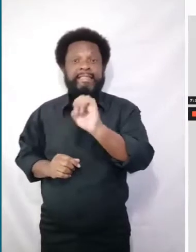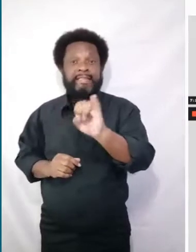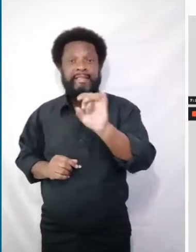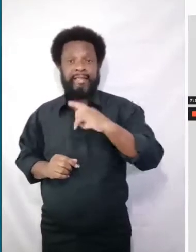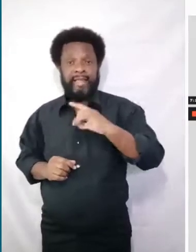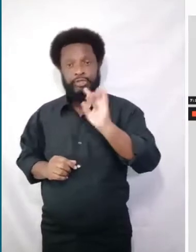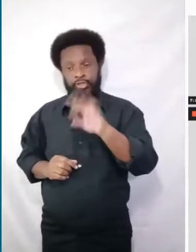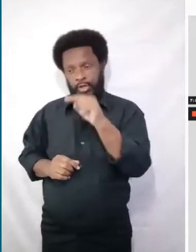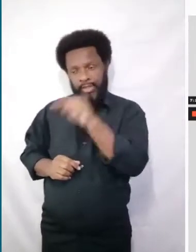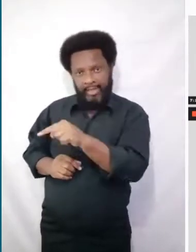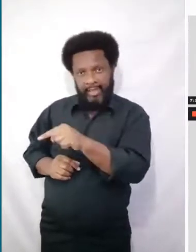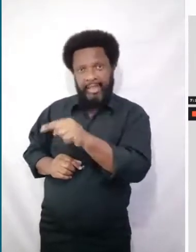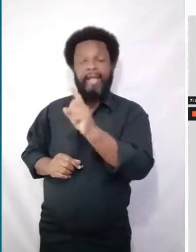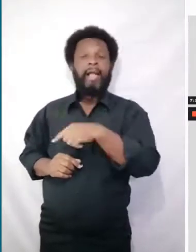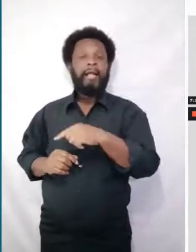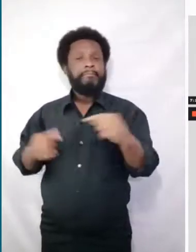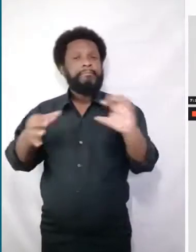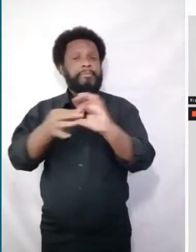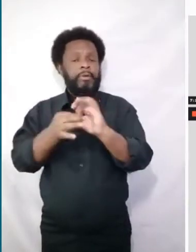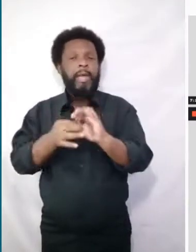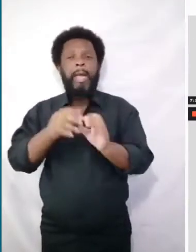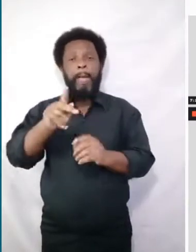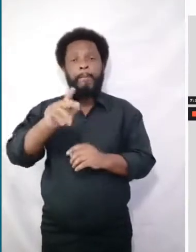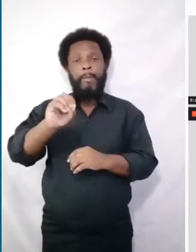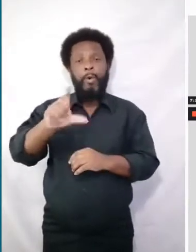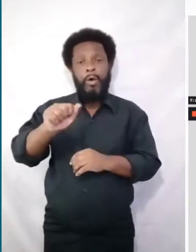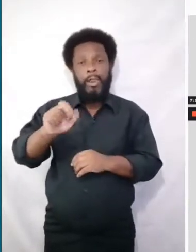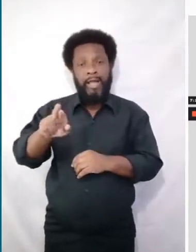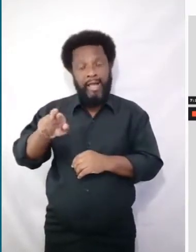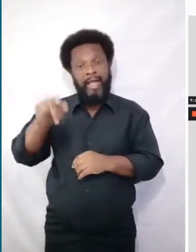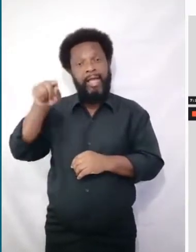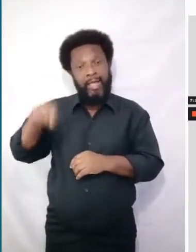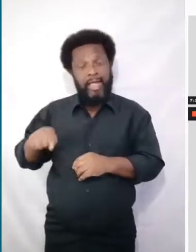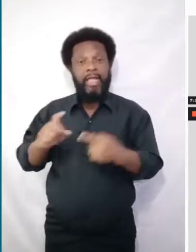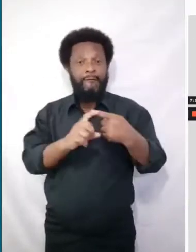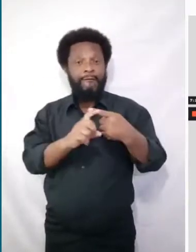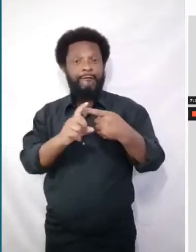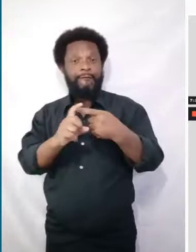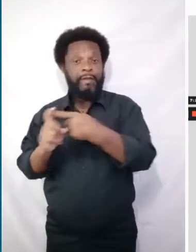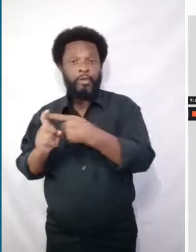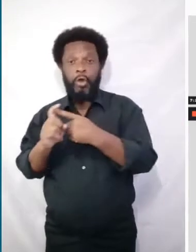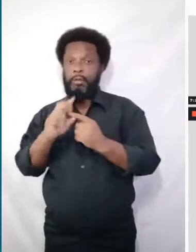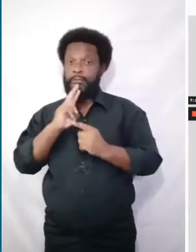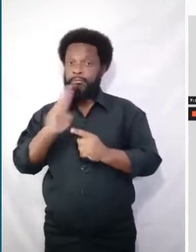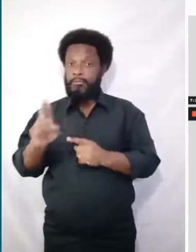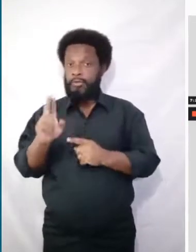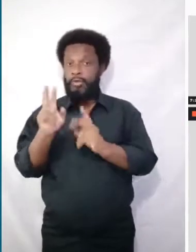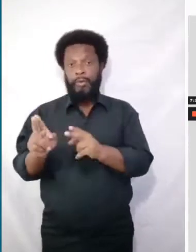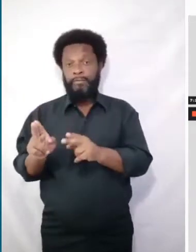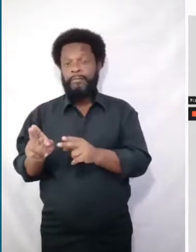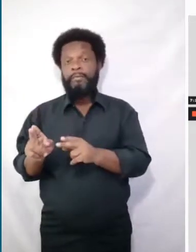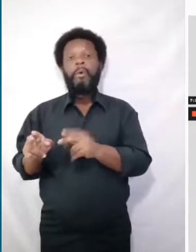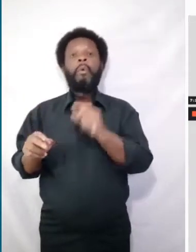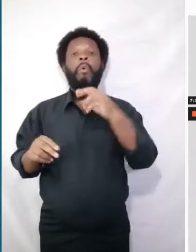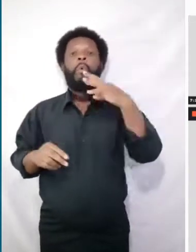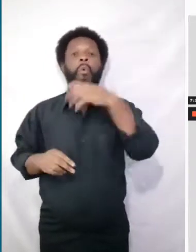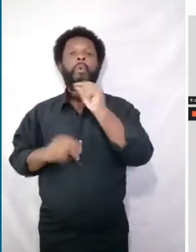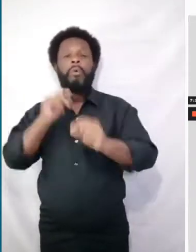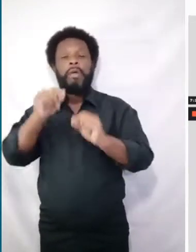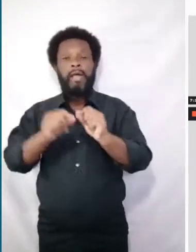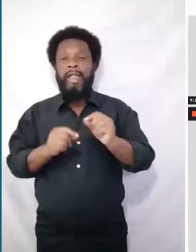ligação. Aí. Se eu só tenho ele, e ele está dizendo para mim que essa ligação ela é polar, ele é o próprio vetor momento de polo